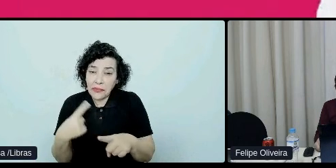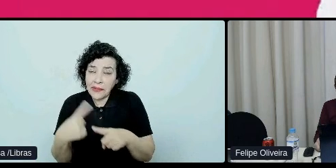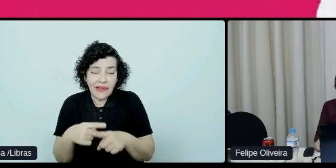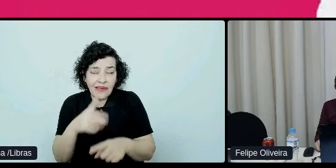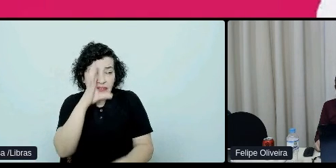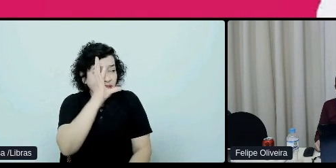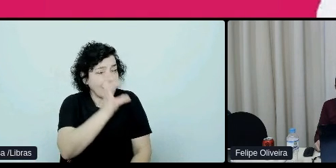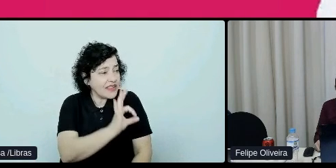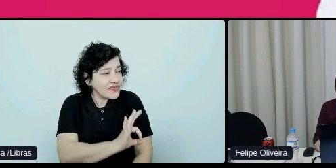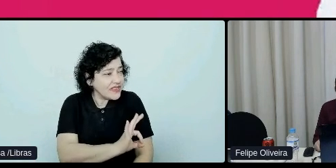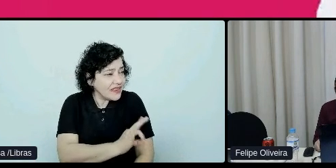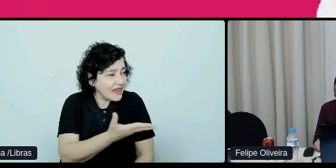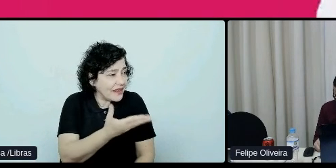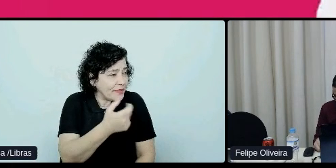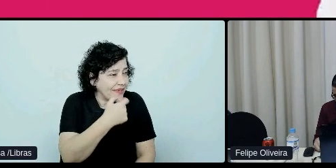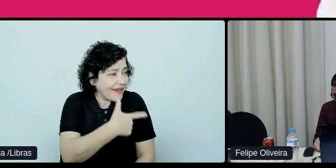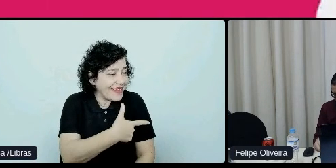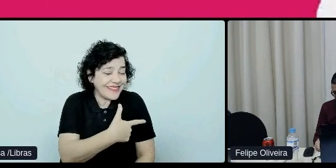entendi.